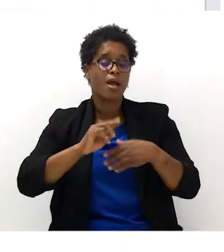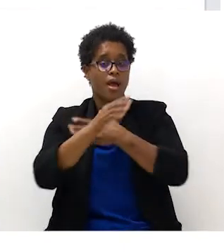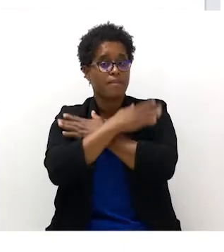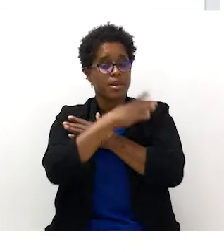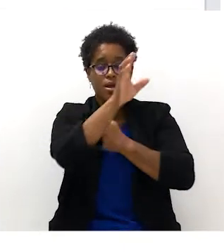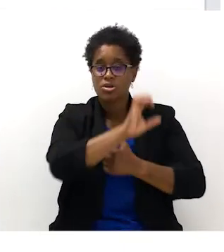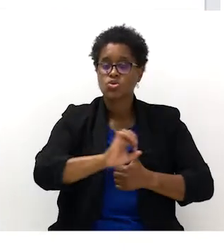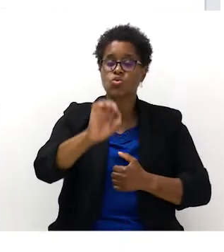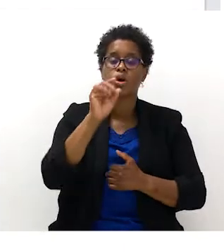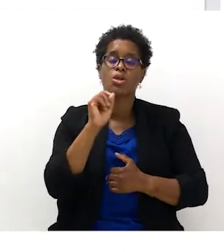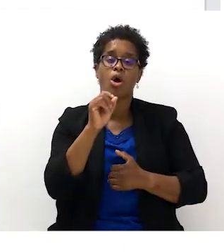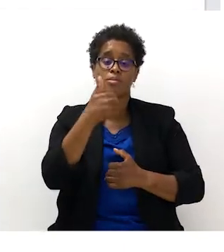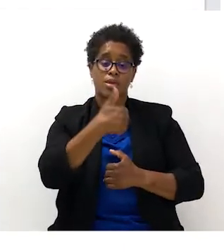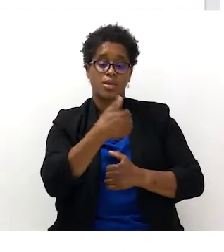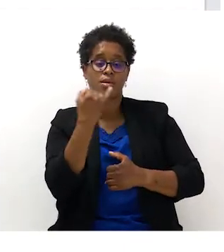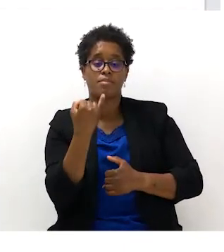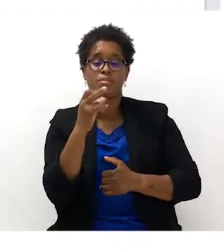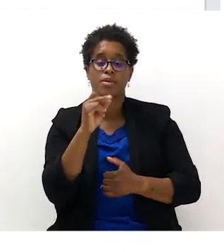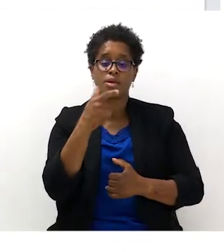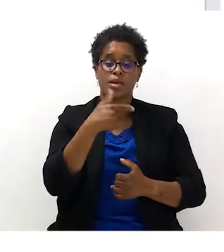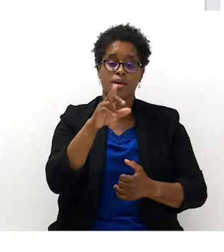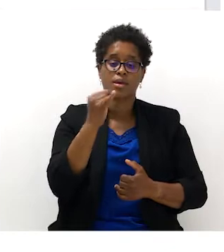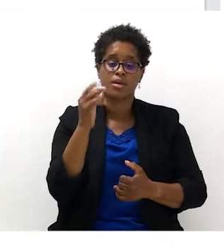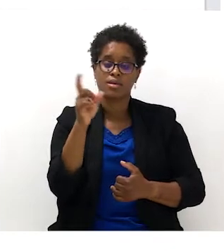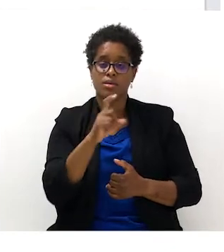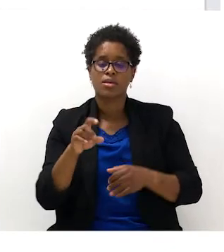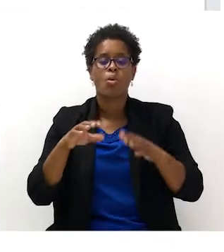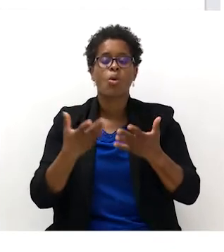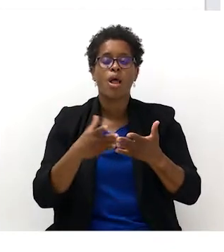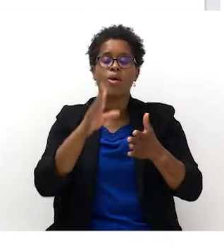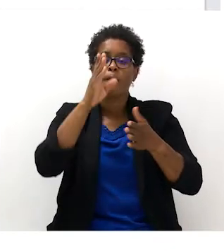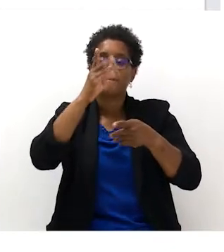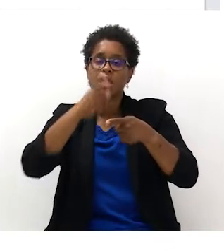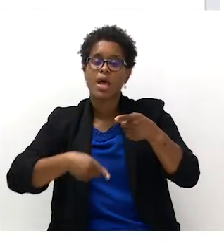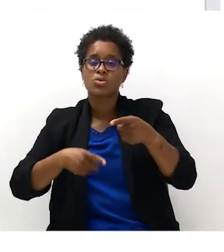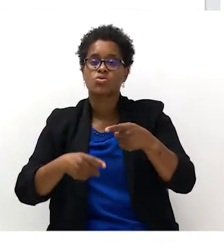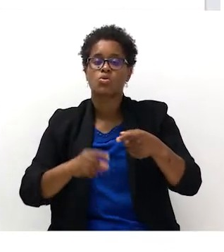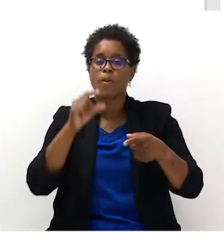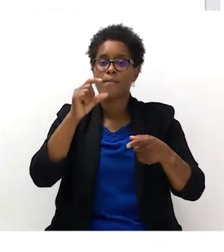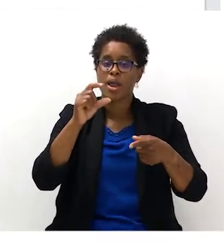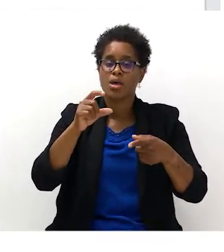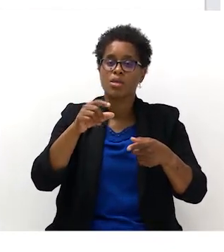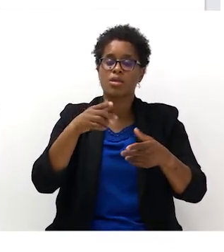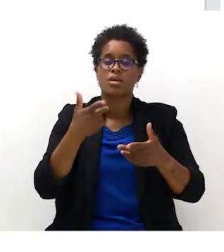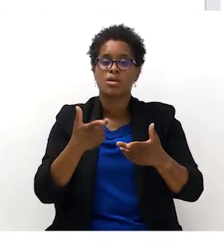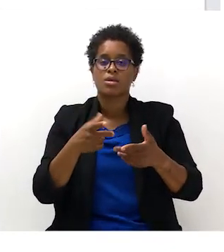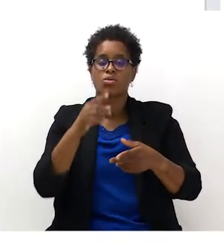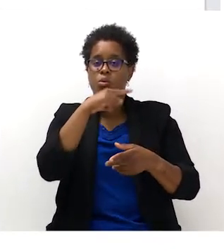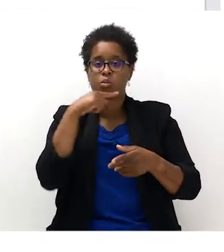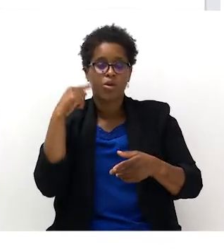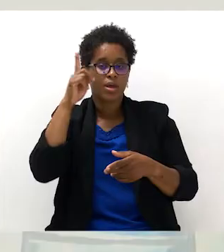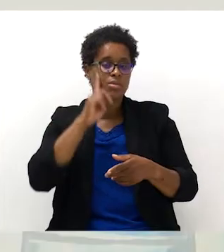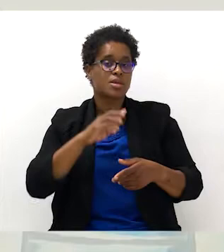Beatriz. Qual é a porção do bolo que a Marta comeu? Aliás, que a Beatriz